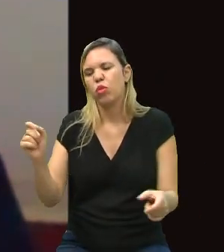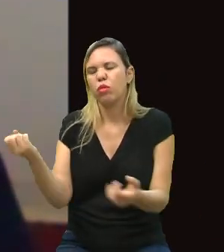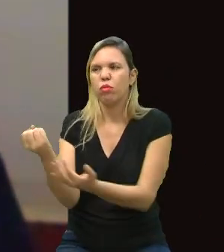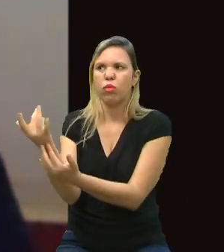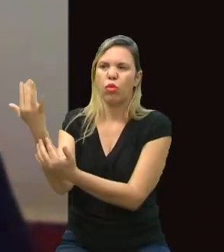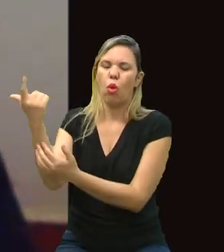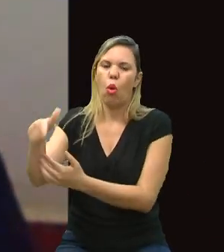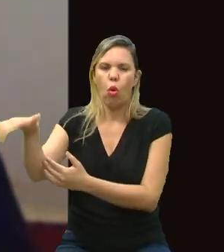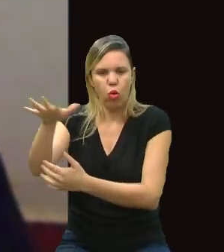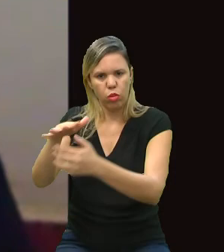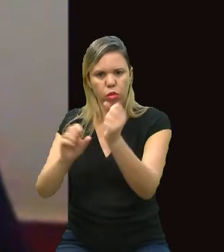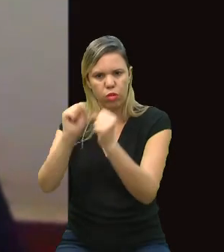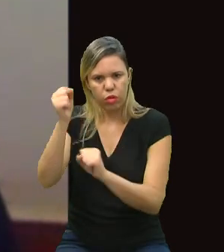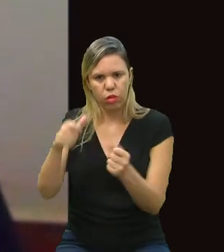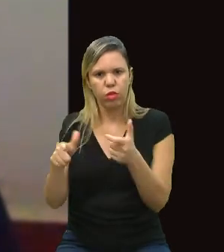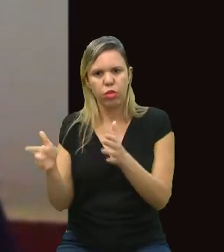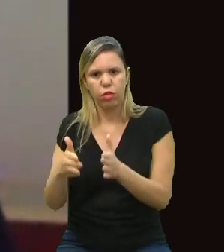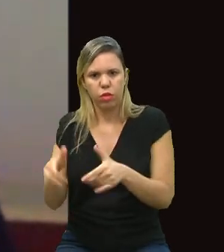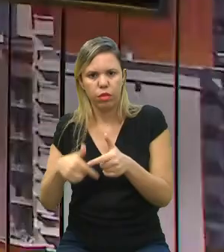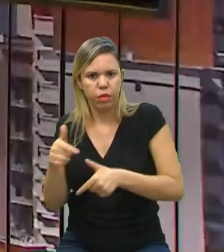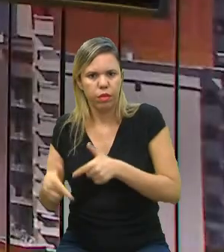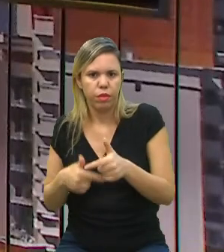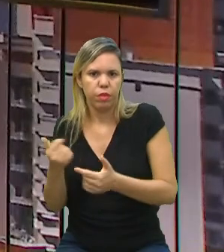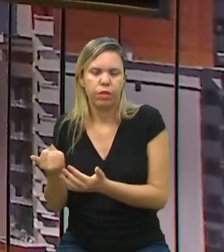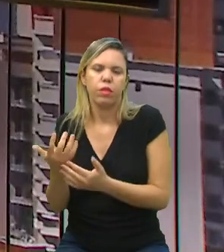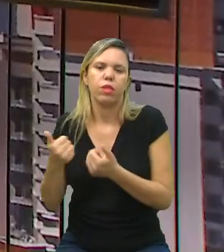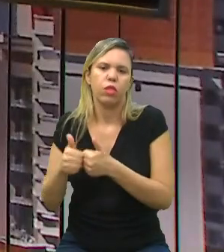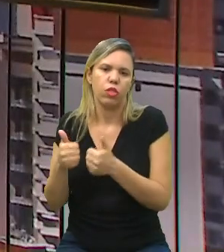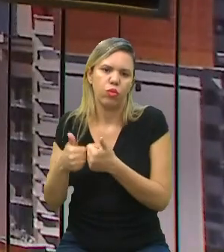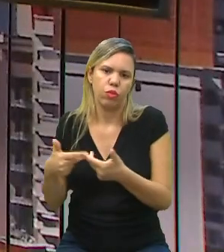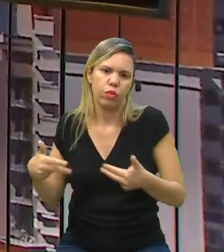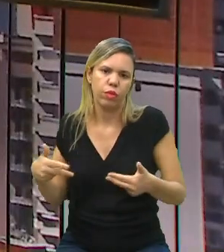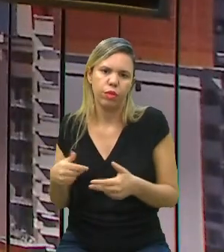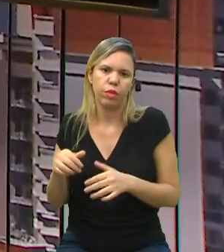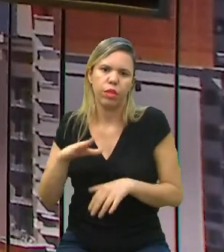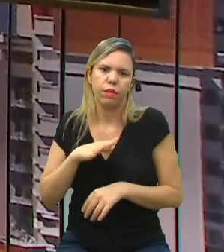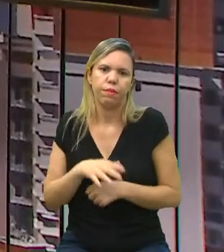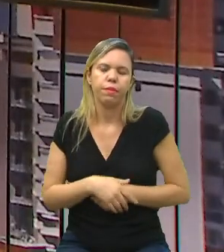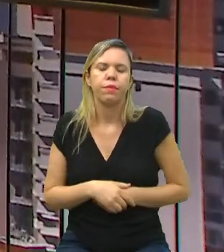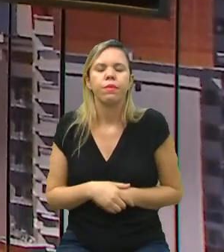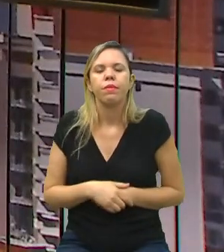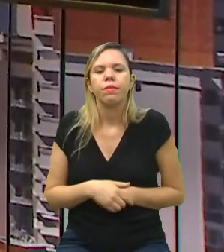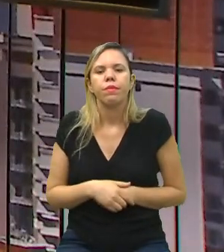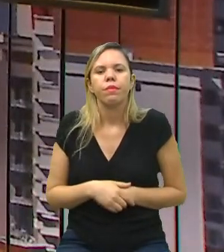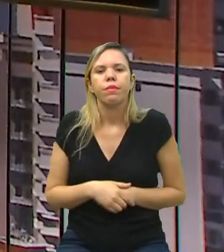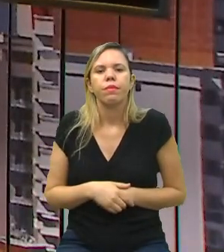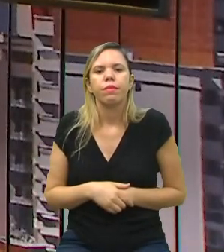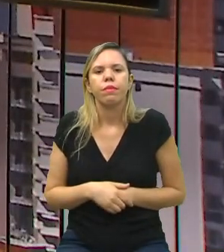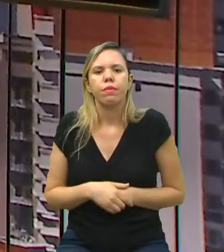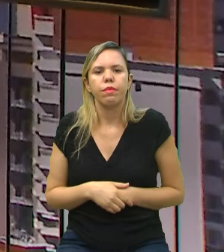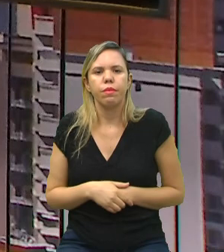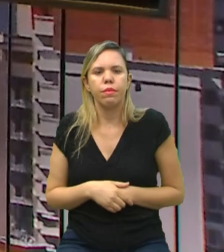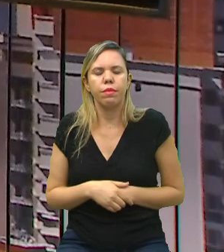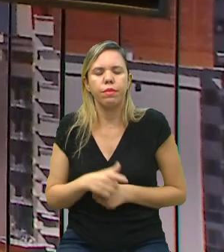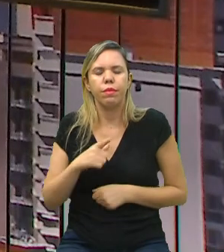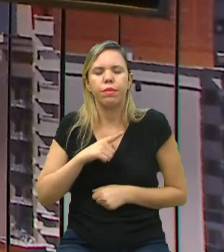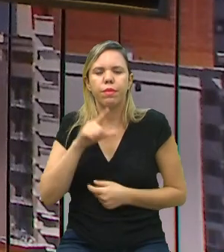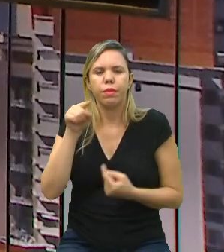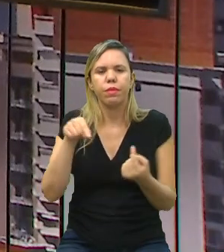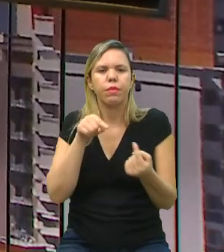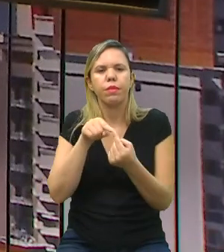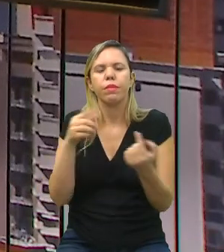transportes, a geração de eletricidade. Agora a gente tem aí uma meta, inclusive um apontamento que foi feito